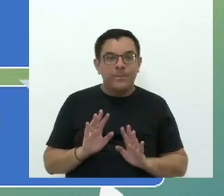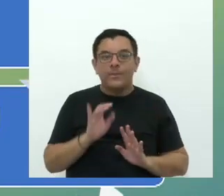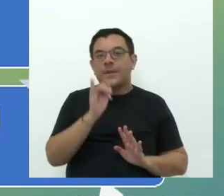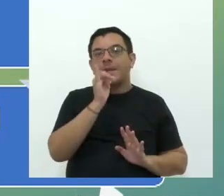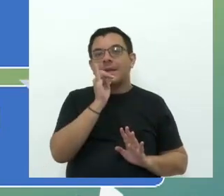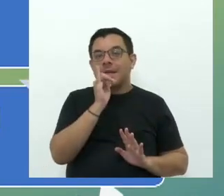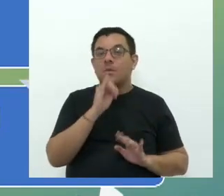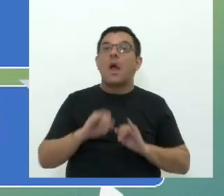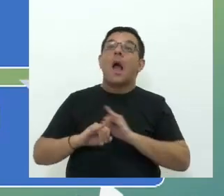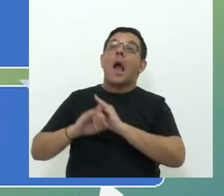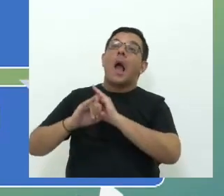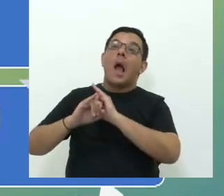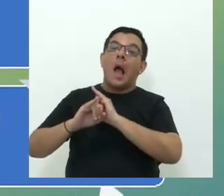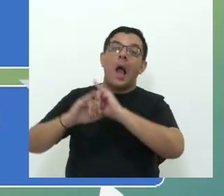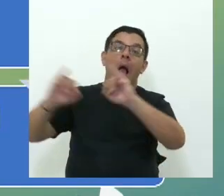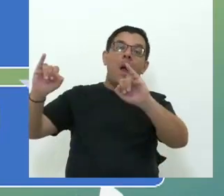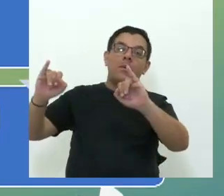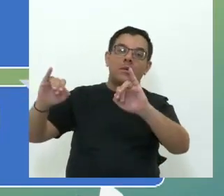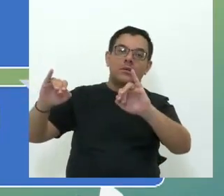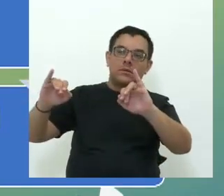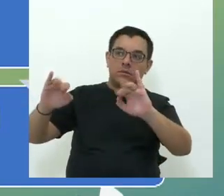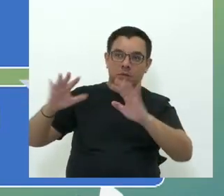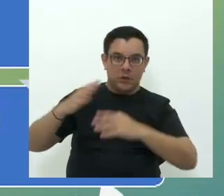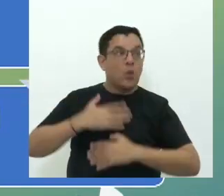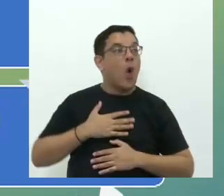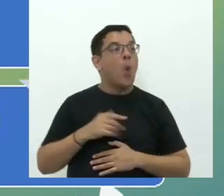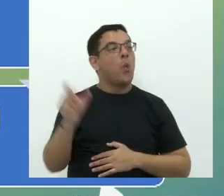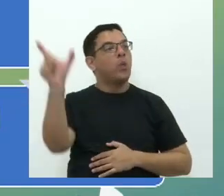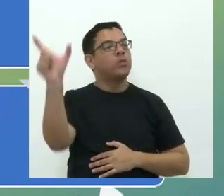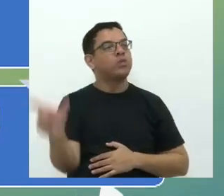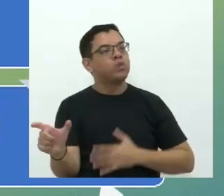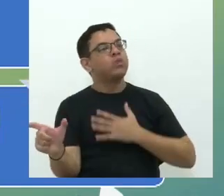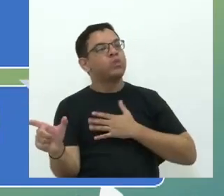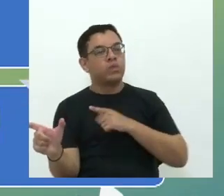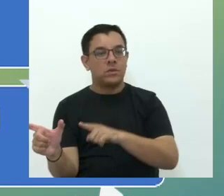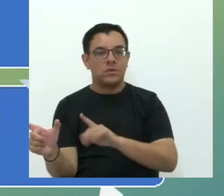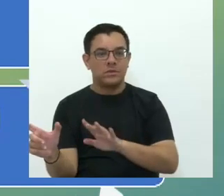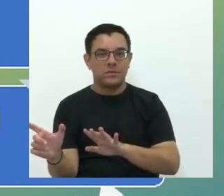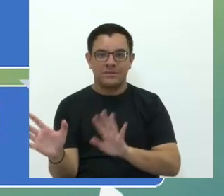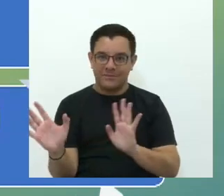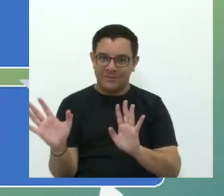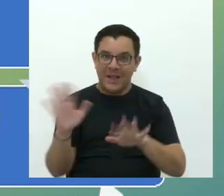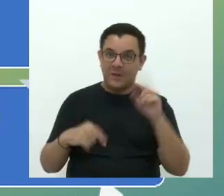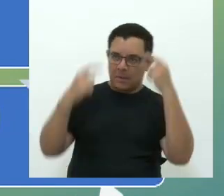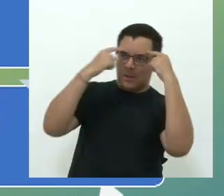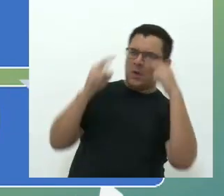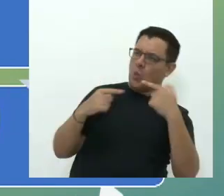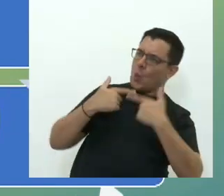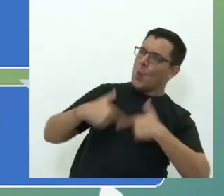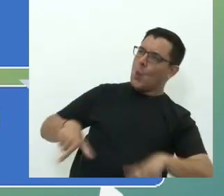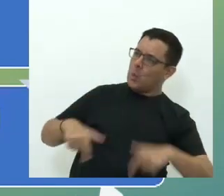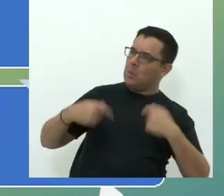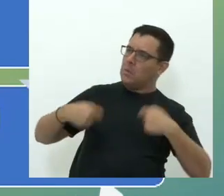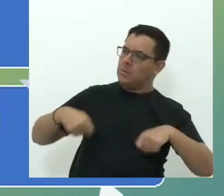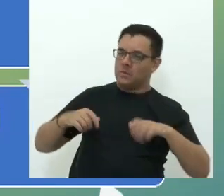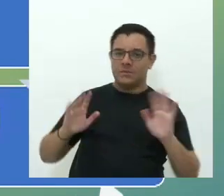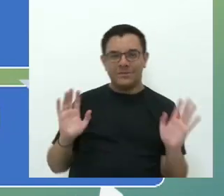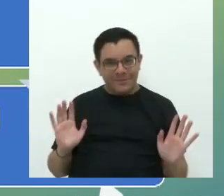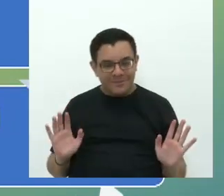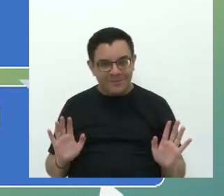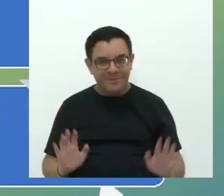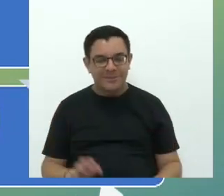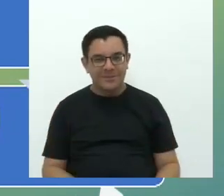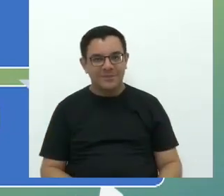coisa declarada a gente saberia o que viria e como a gente ainda nutre esse sentimento de neutralidade a